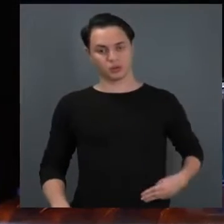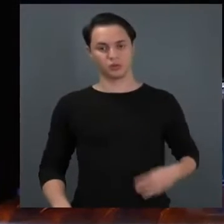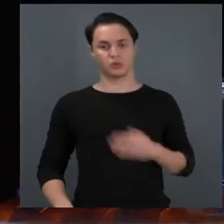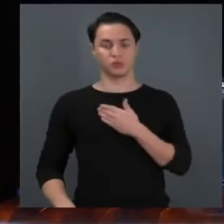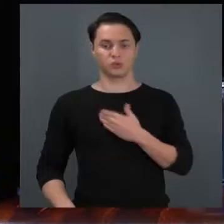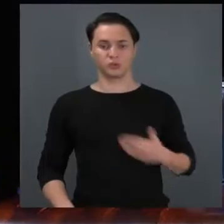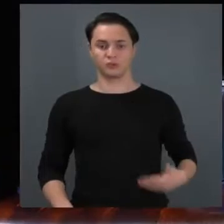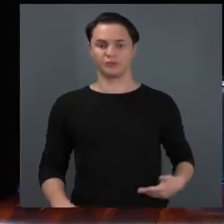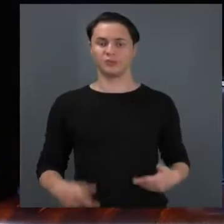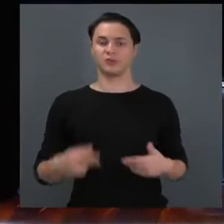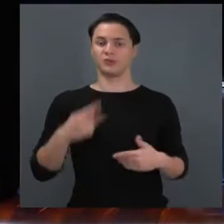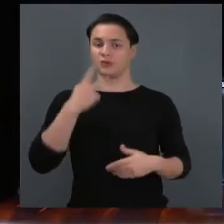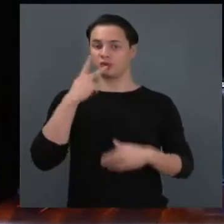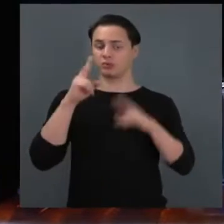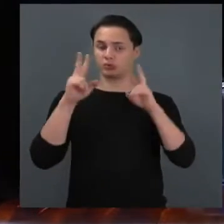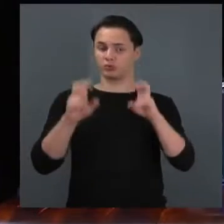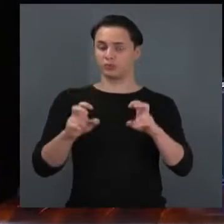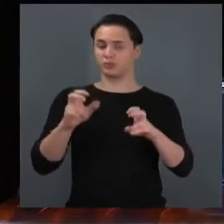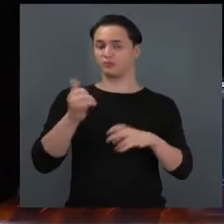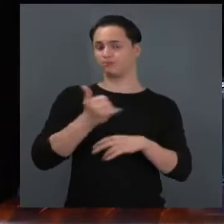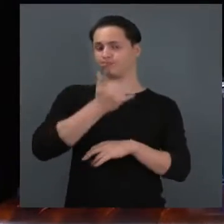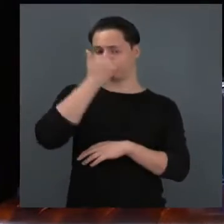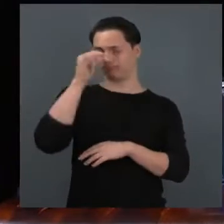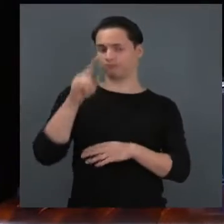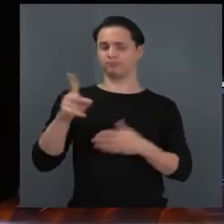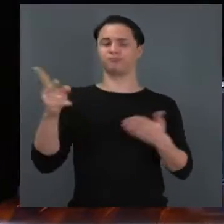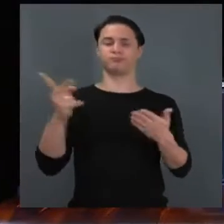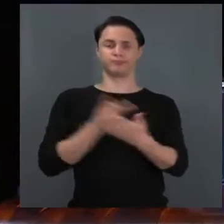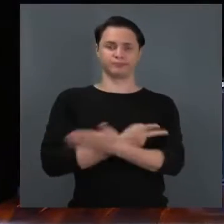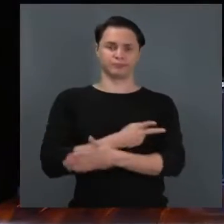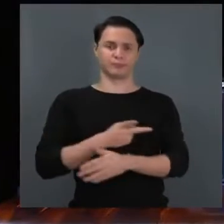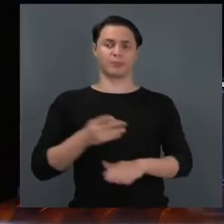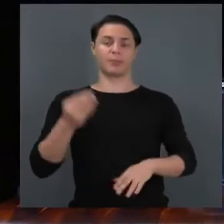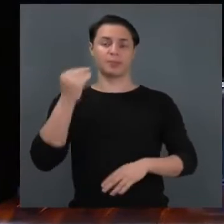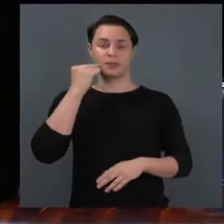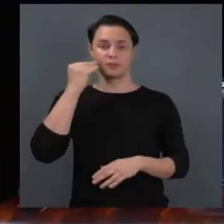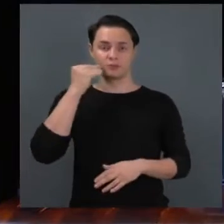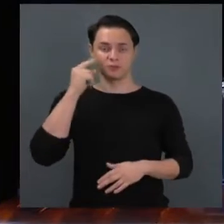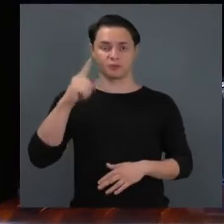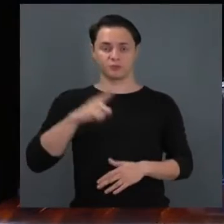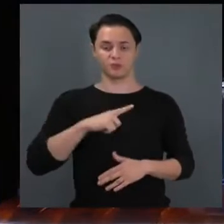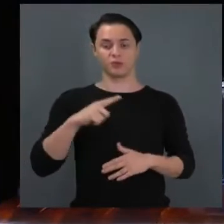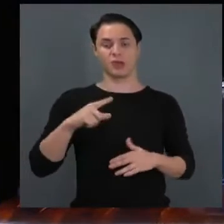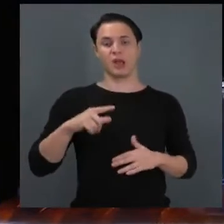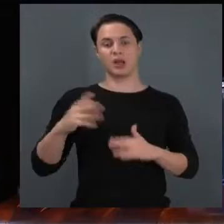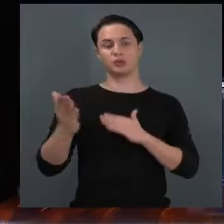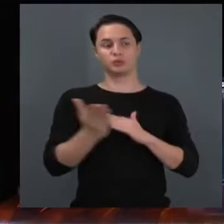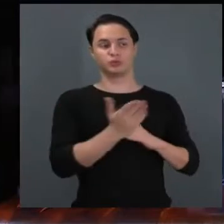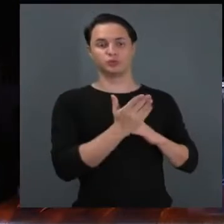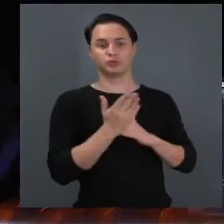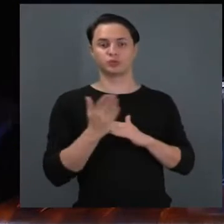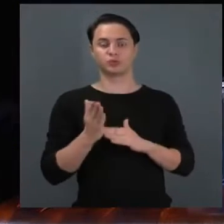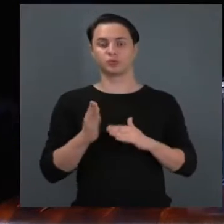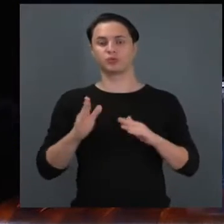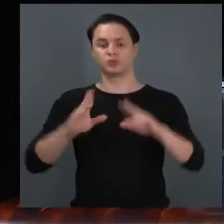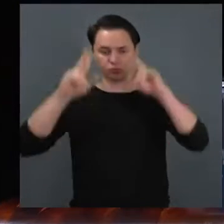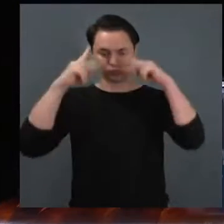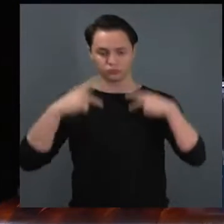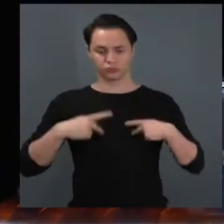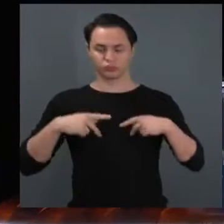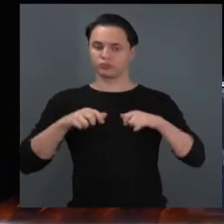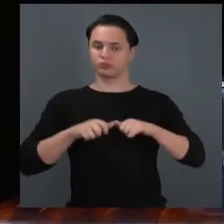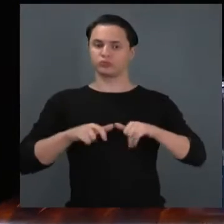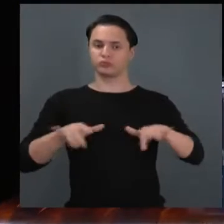tratar dessa tragédia e buscar construir ajudas humanitárias,